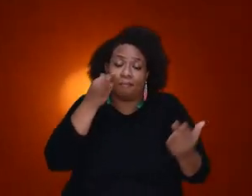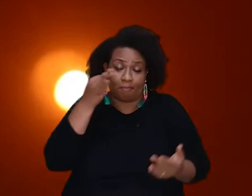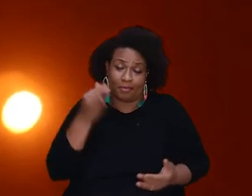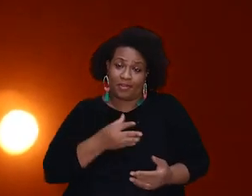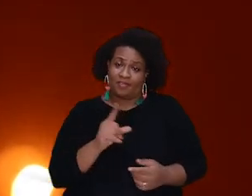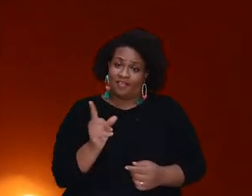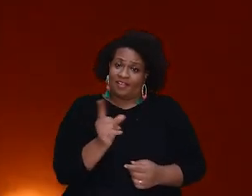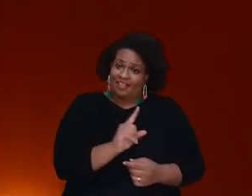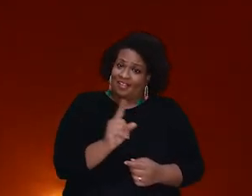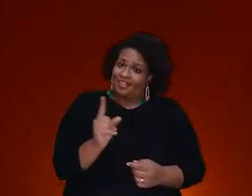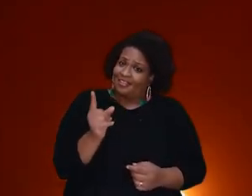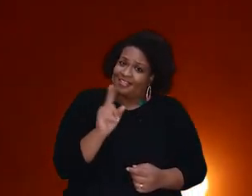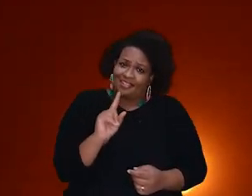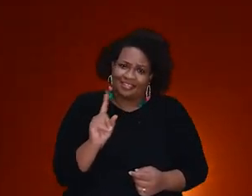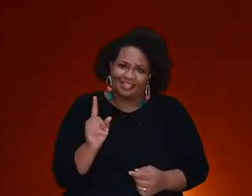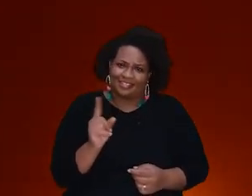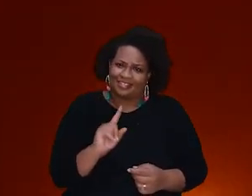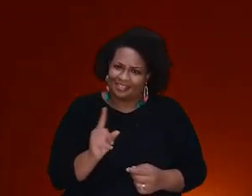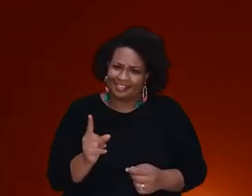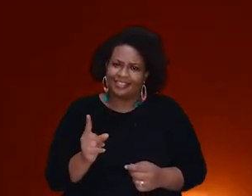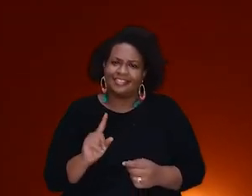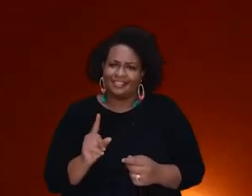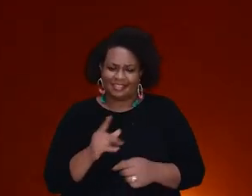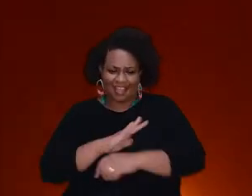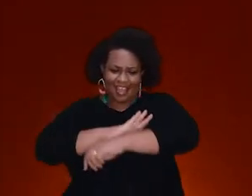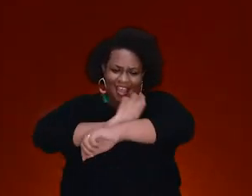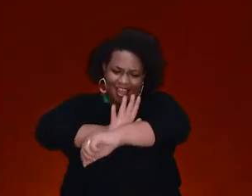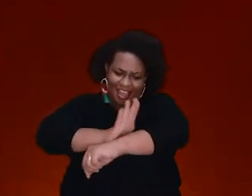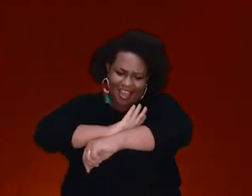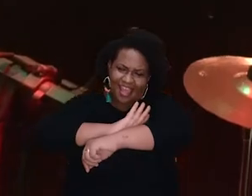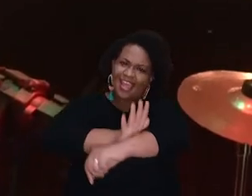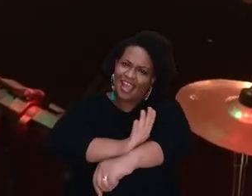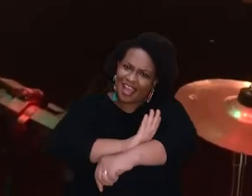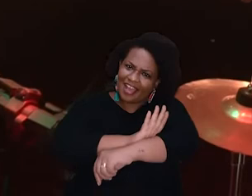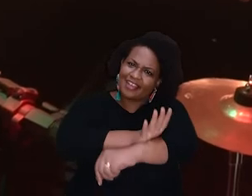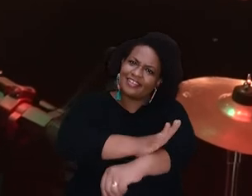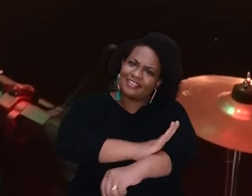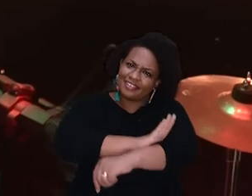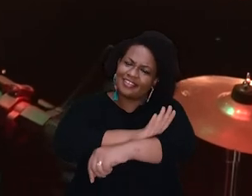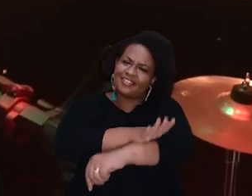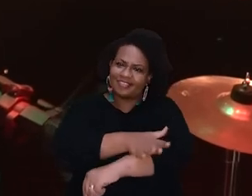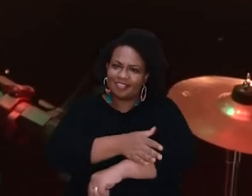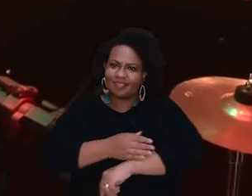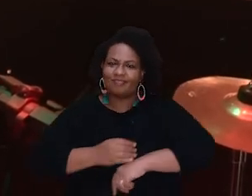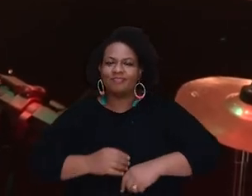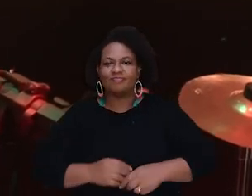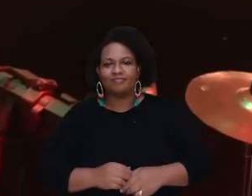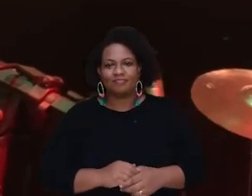Até meu bem provar que não, que não. É racismo, meu